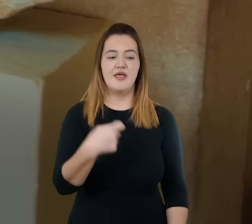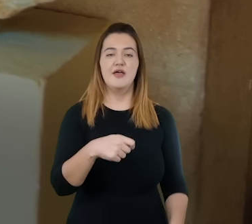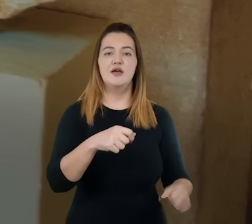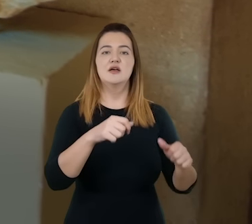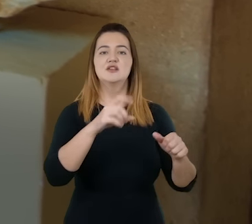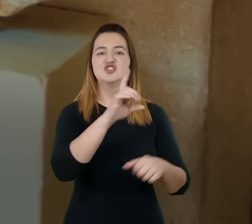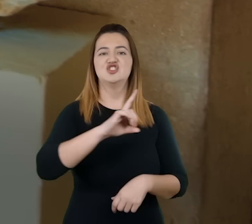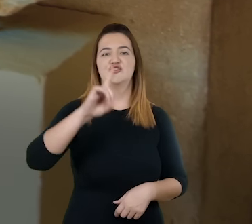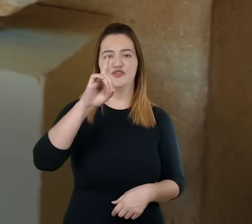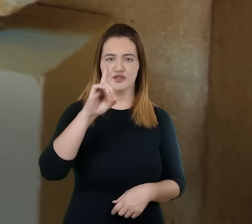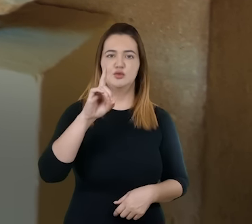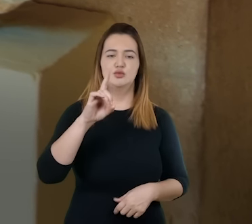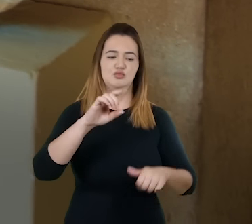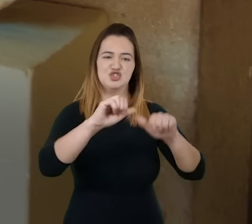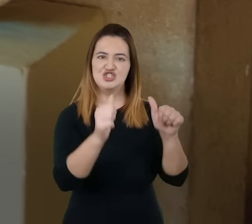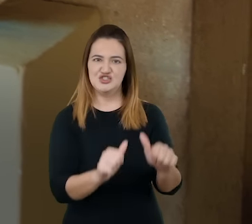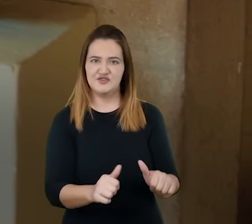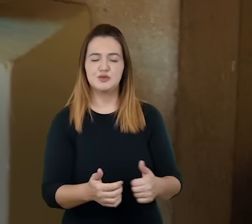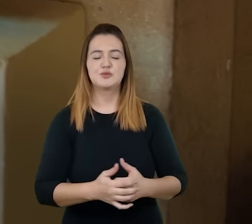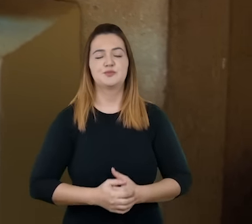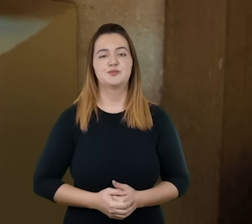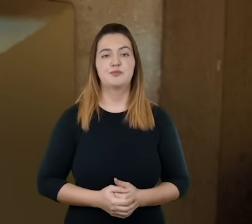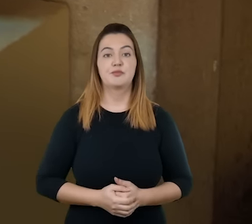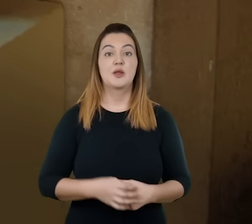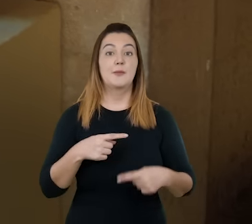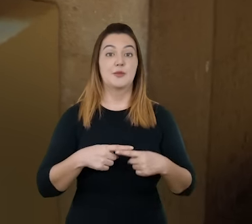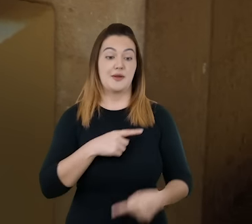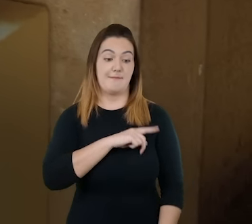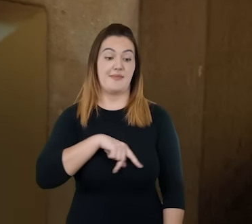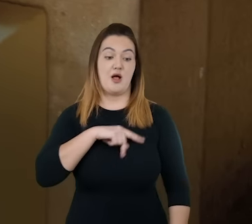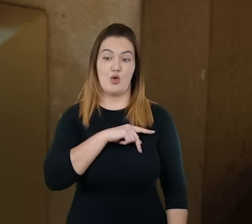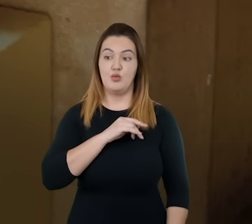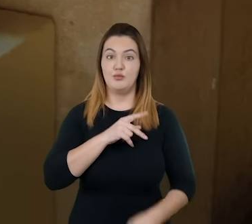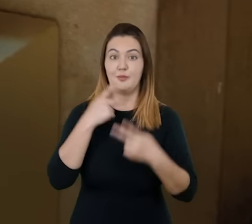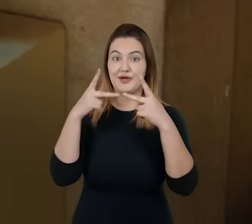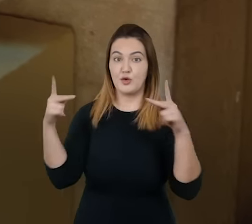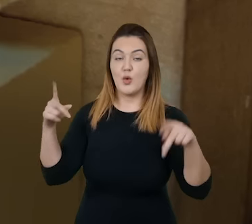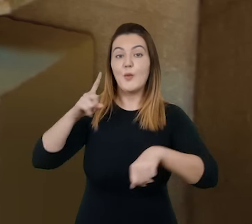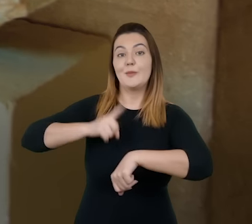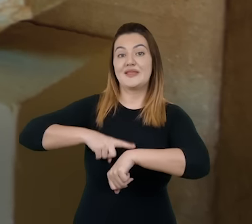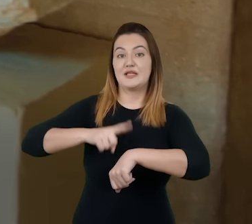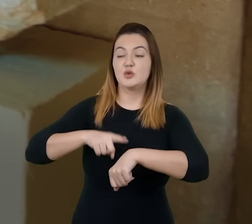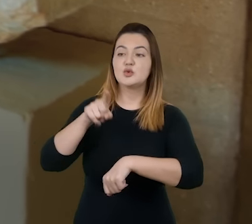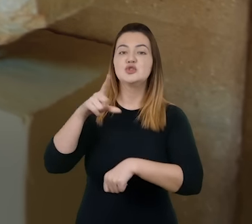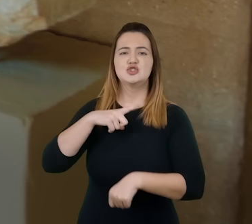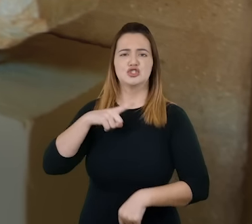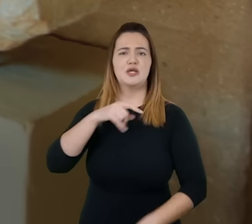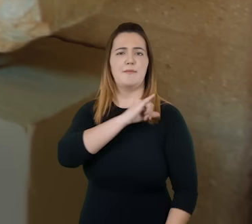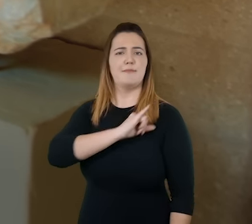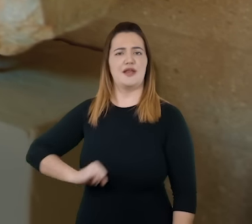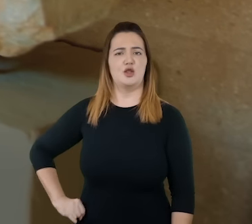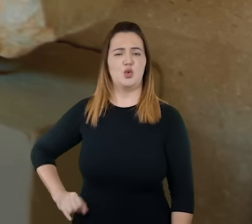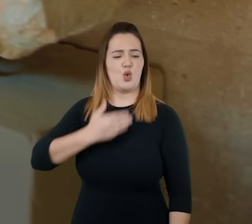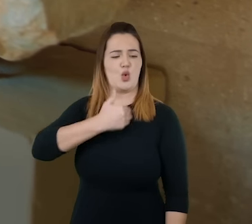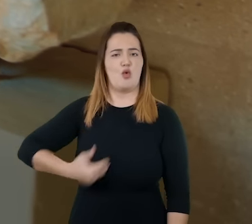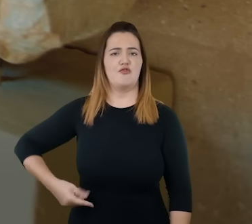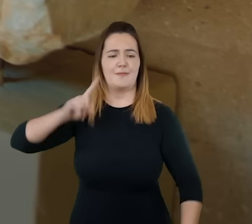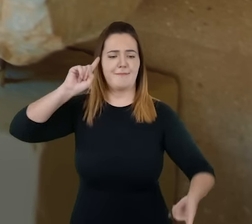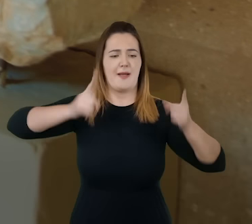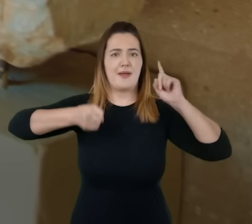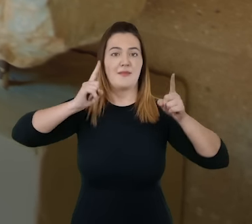época do apóstolo João, quando Paulo pregou aqui, o imperador só era adorado como Deus depois de sua